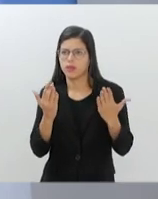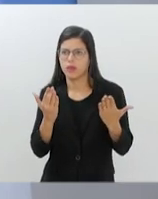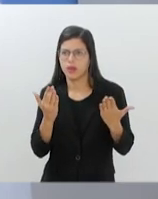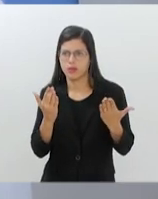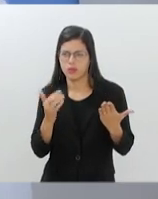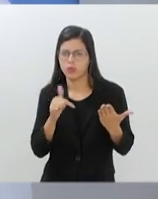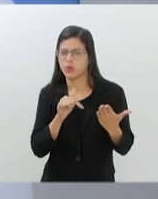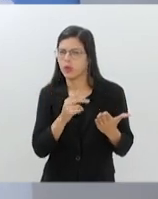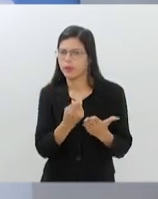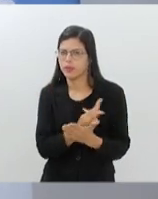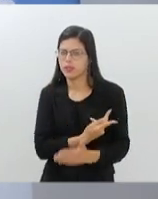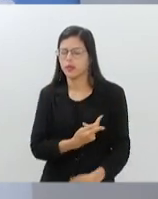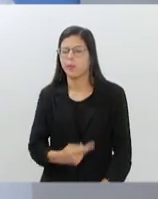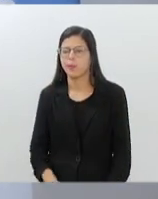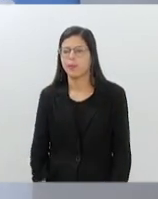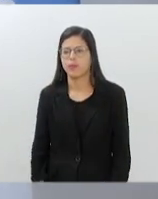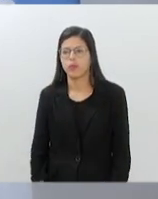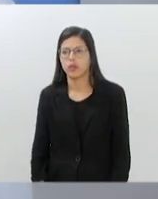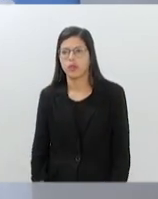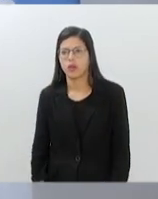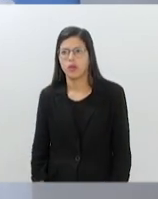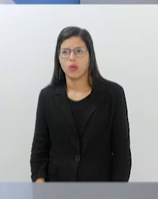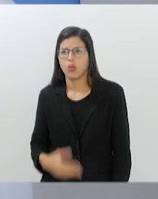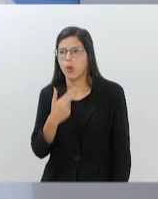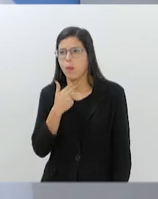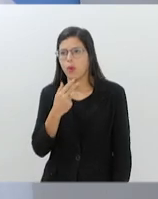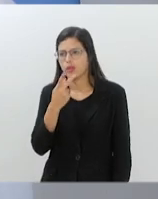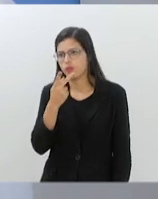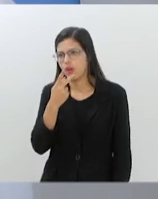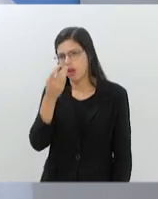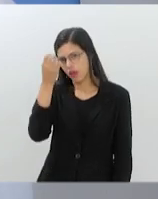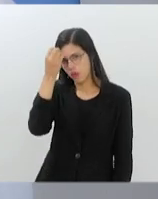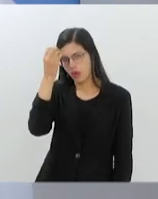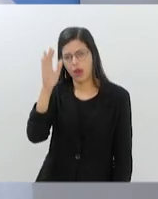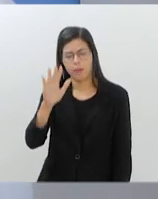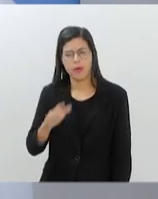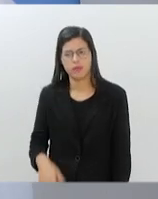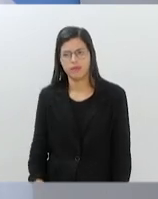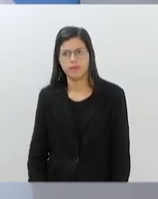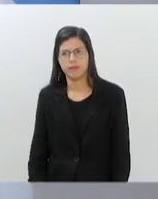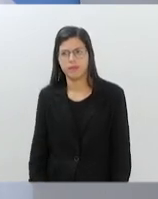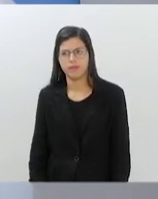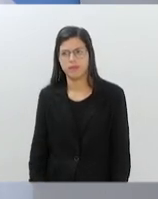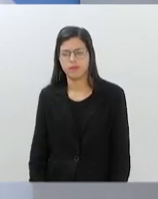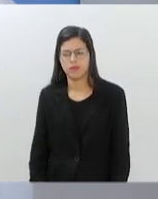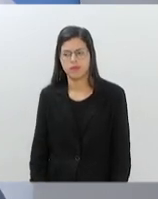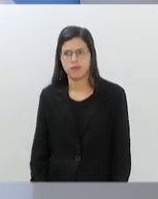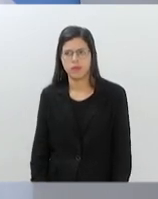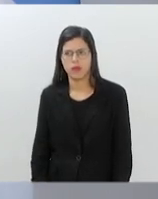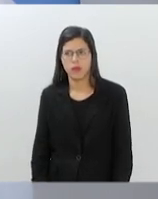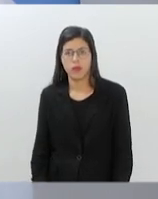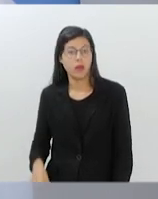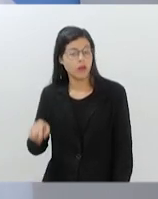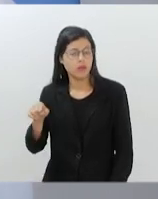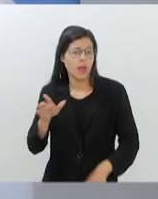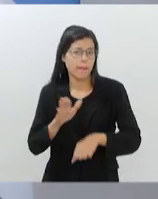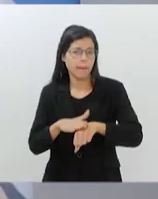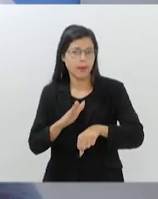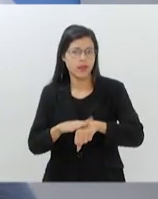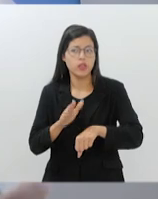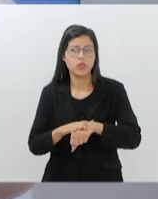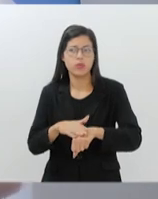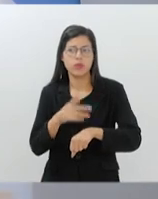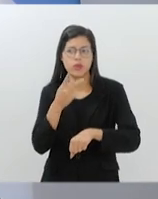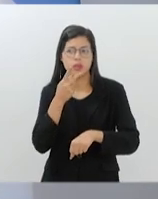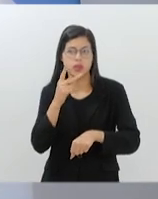esse episódio a senhora não pode dizer que não se lembra a senhora foi a foi a senhora que que que que deu a